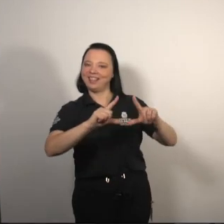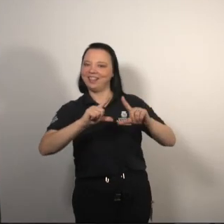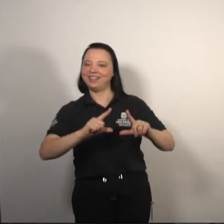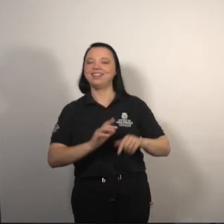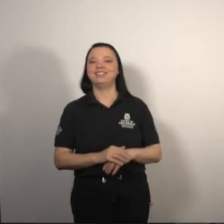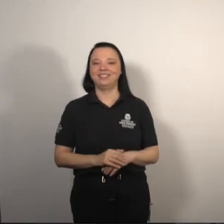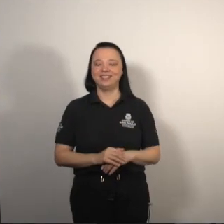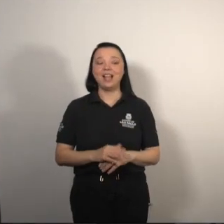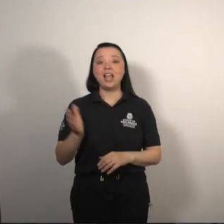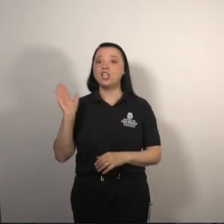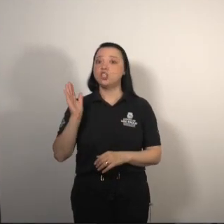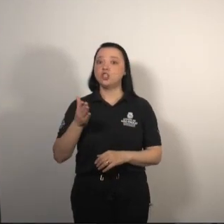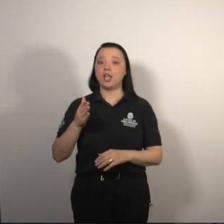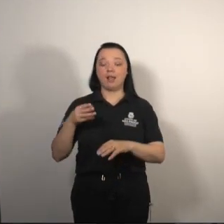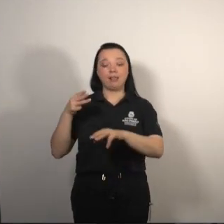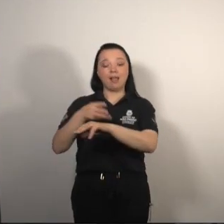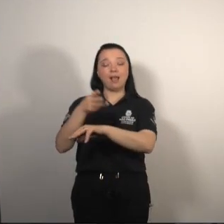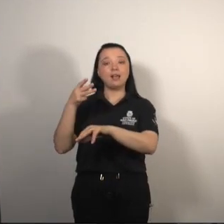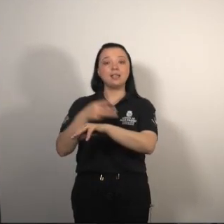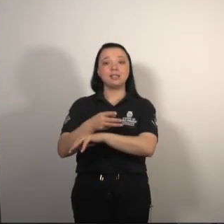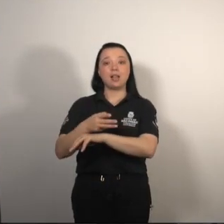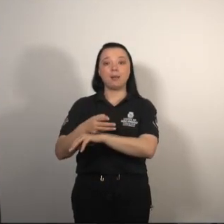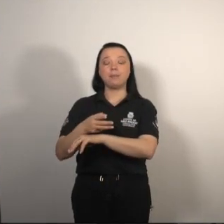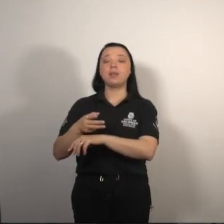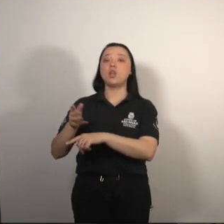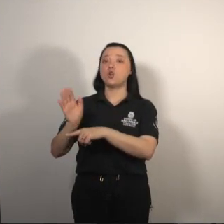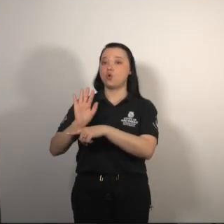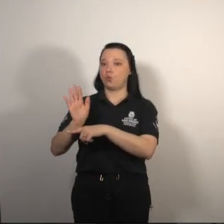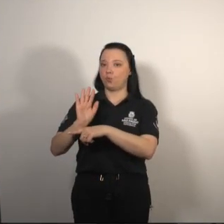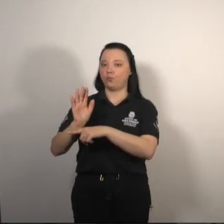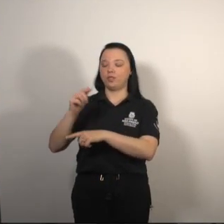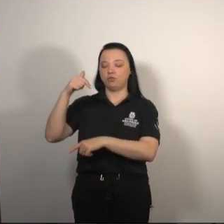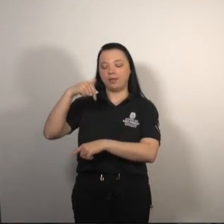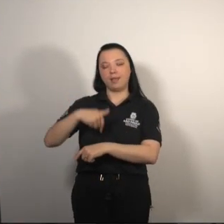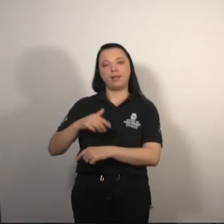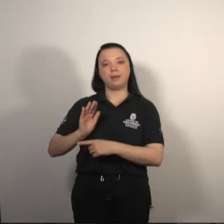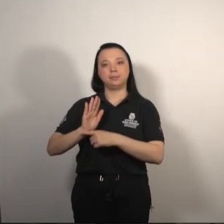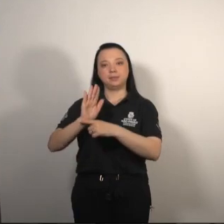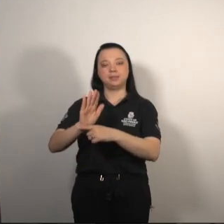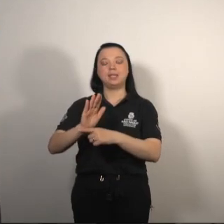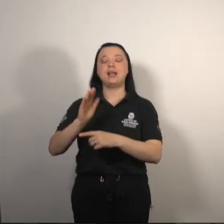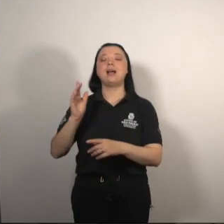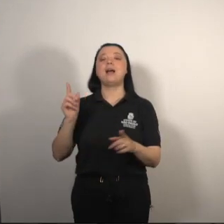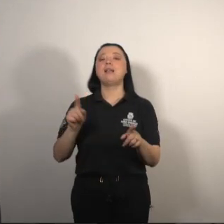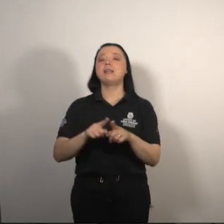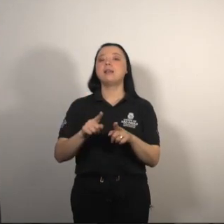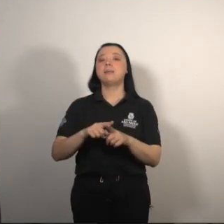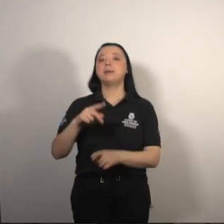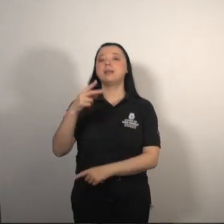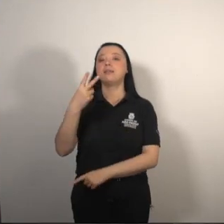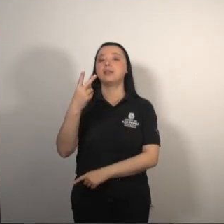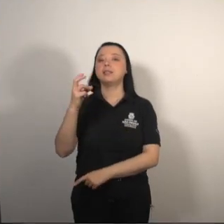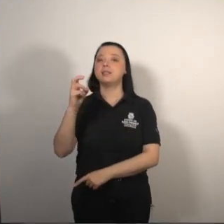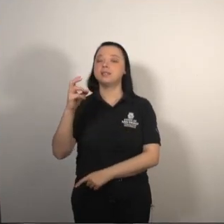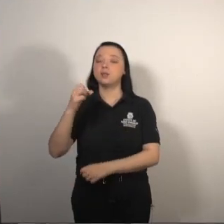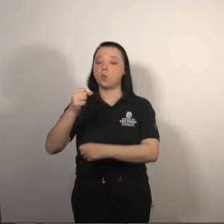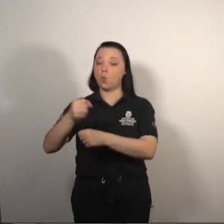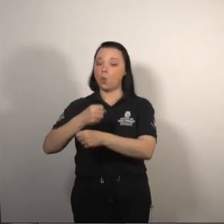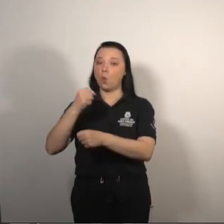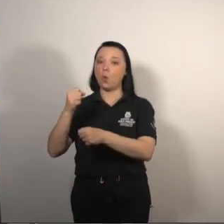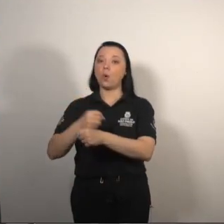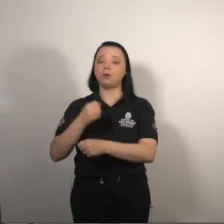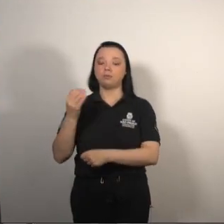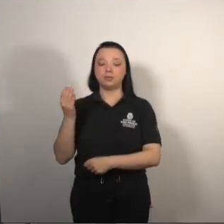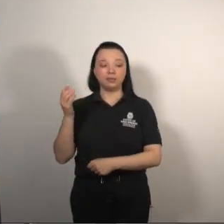Já está no WhatsApp de vocês o vídeo aqui apresentado, também os locais das 25 obras que aqui